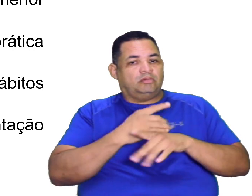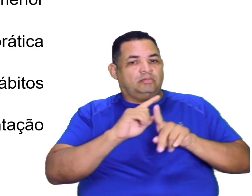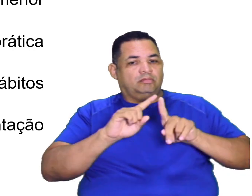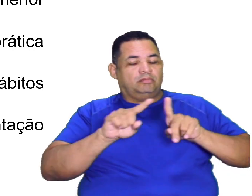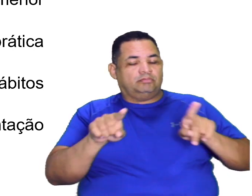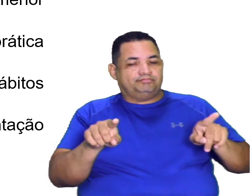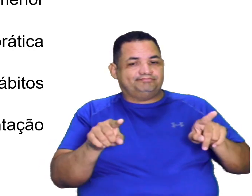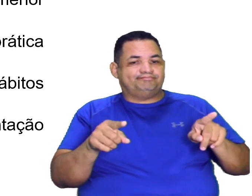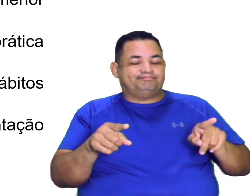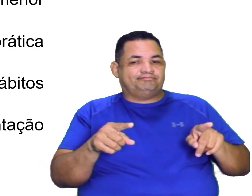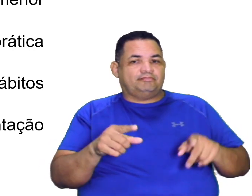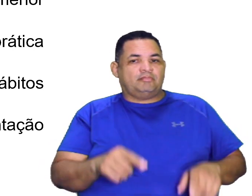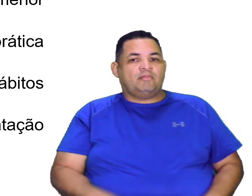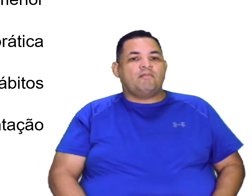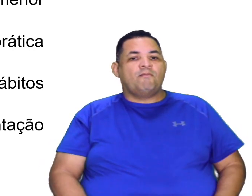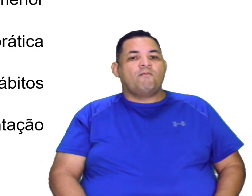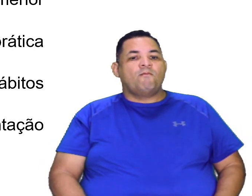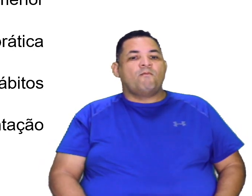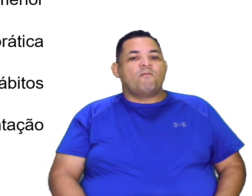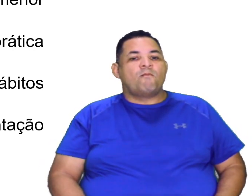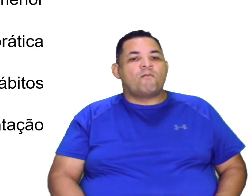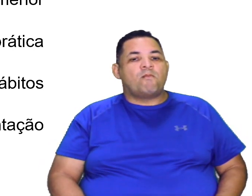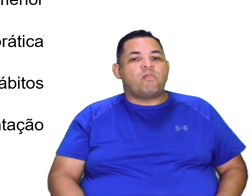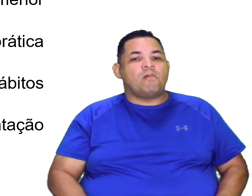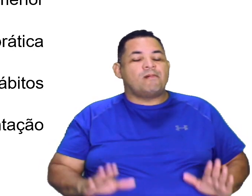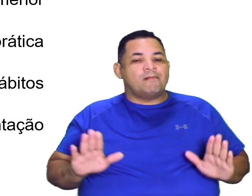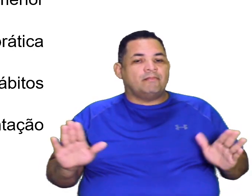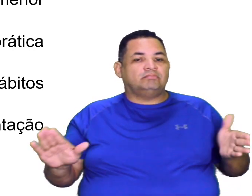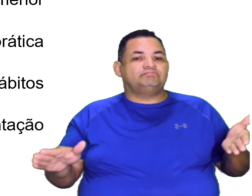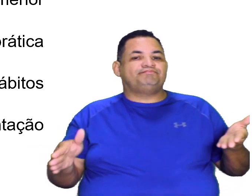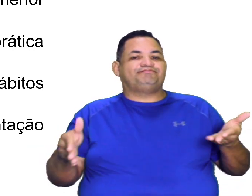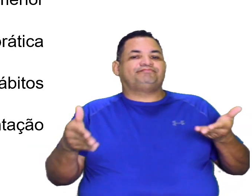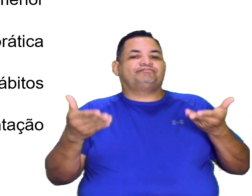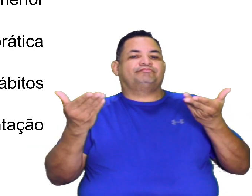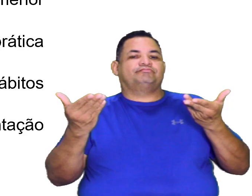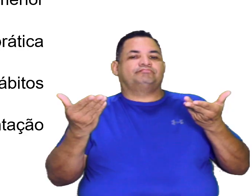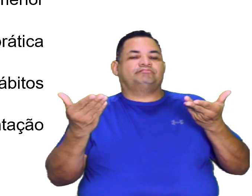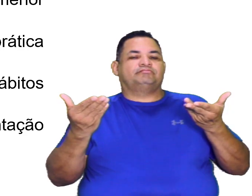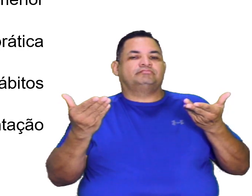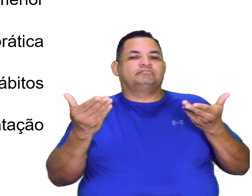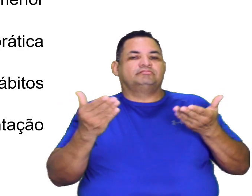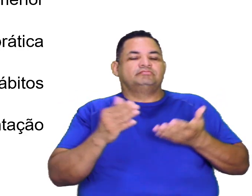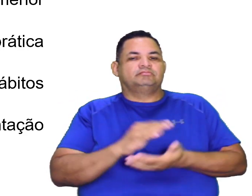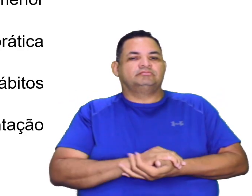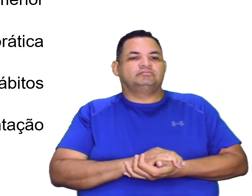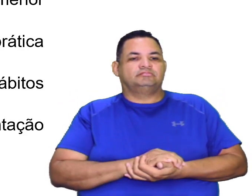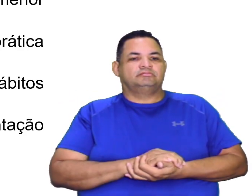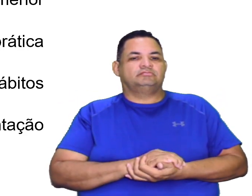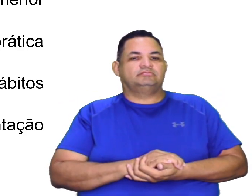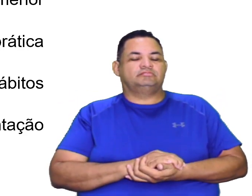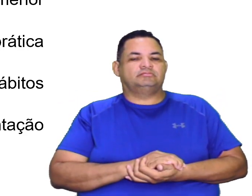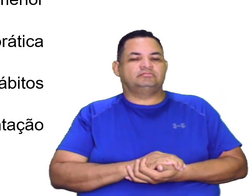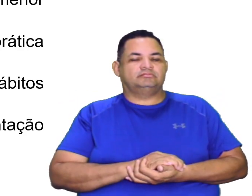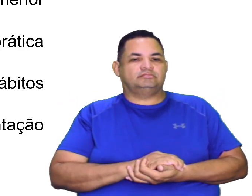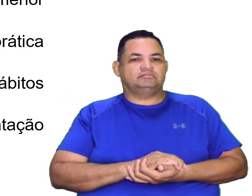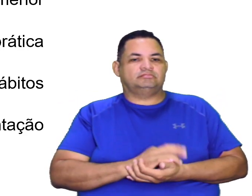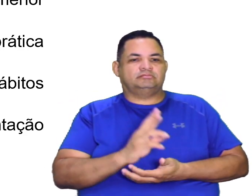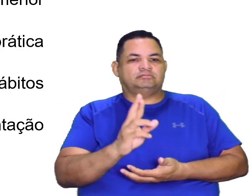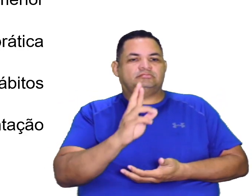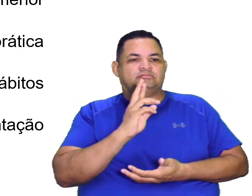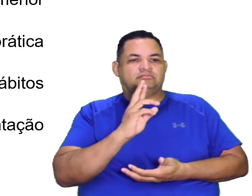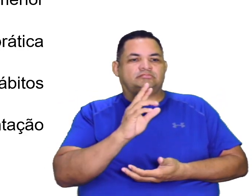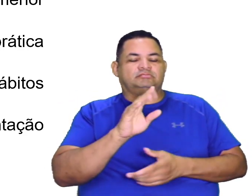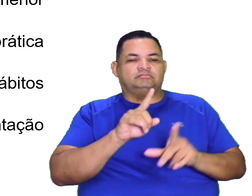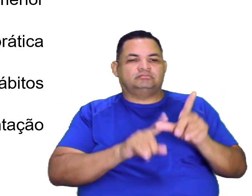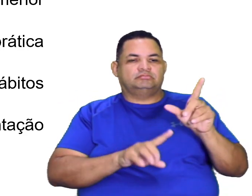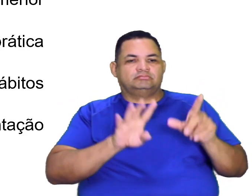que a urbanização aqui ele está falando que está aliada ao incentivo, e não é um incentivo, é o contrário, tá? Então, a resposta certa